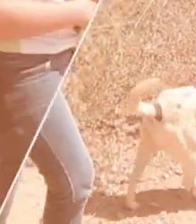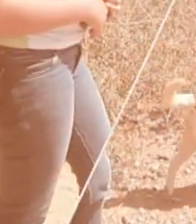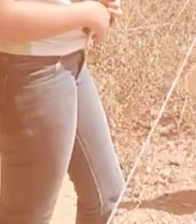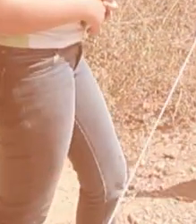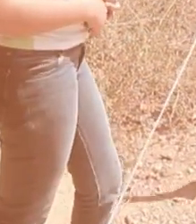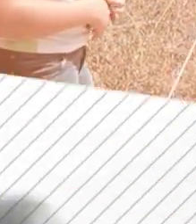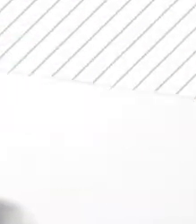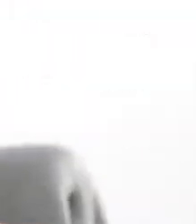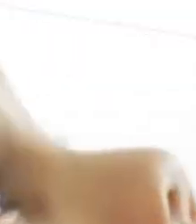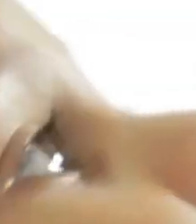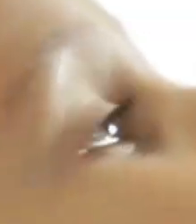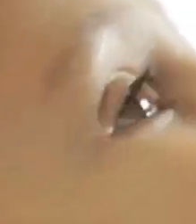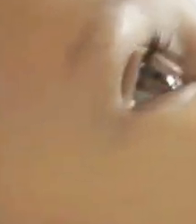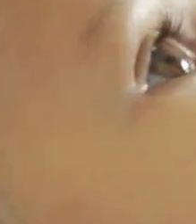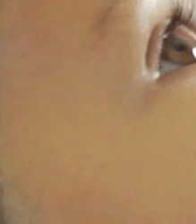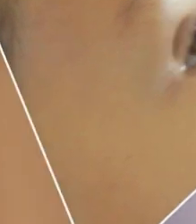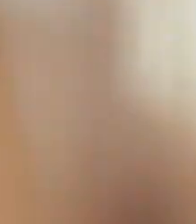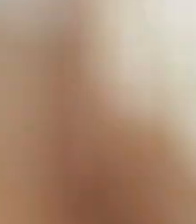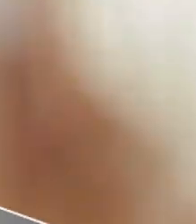Música